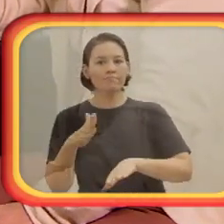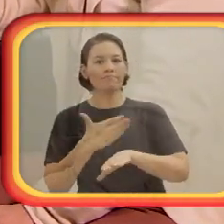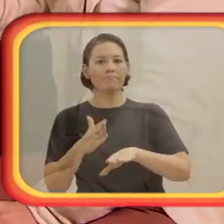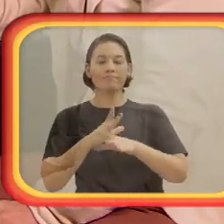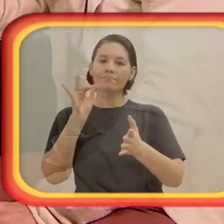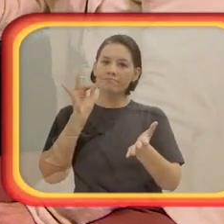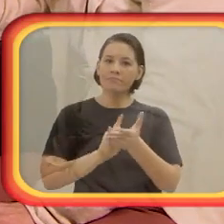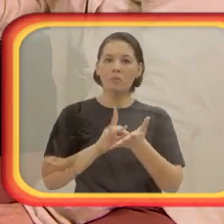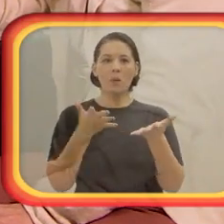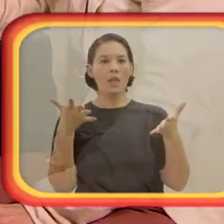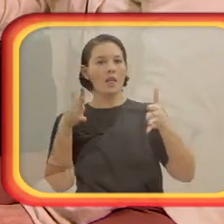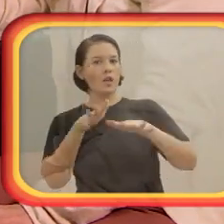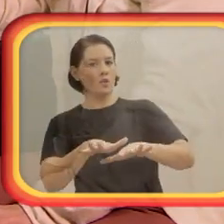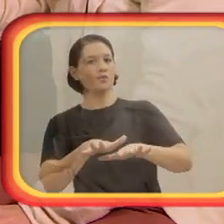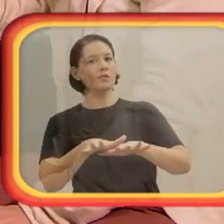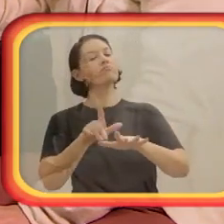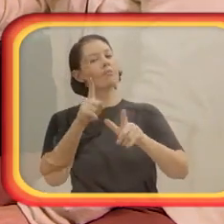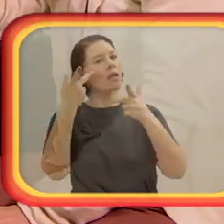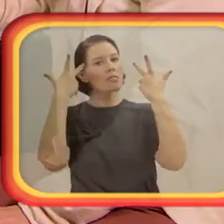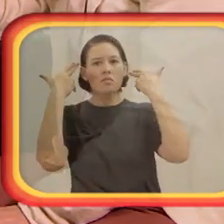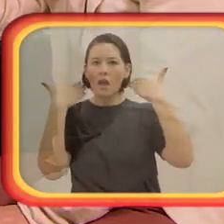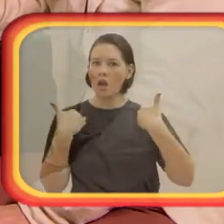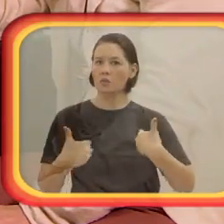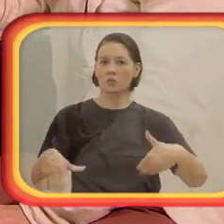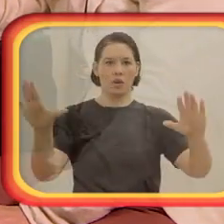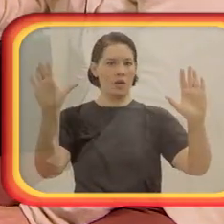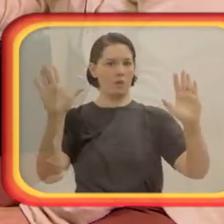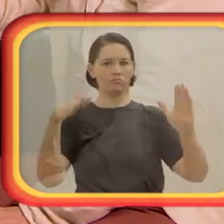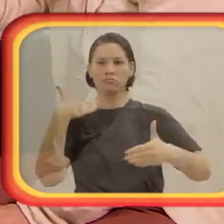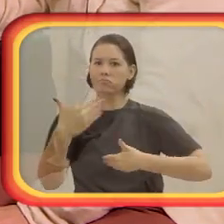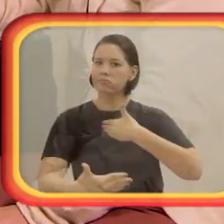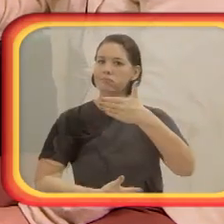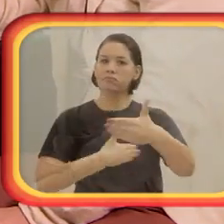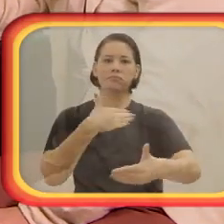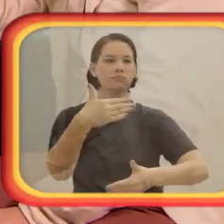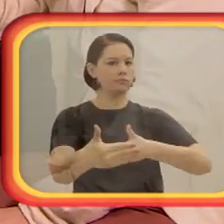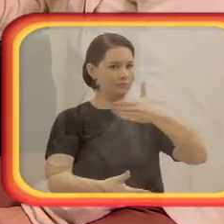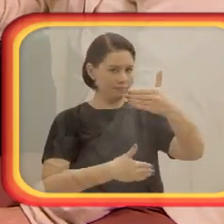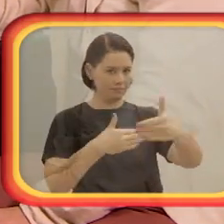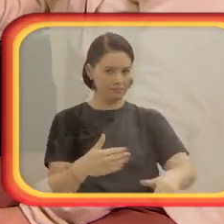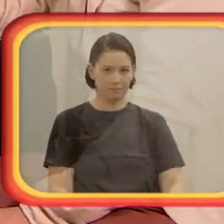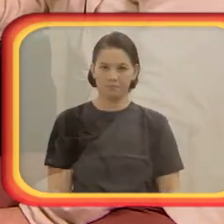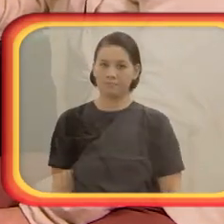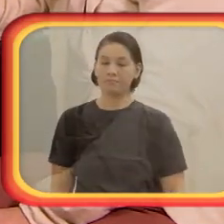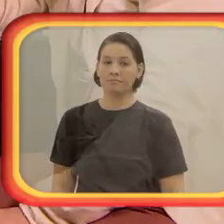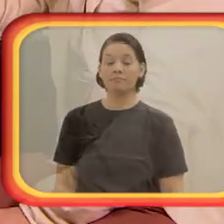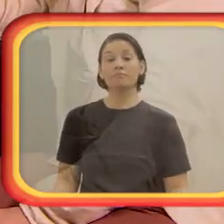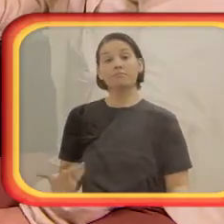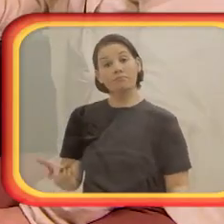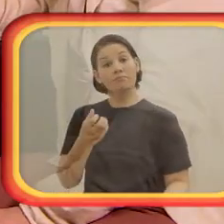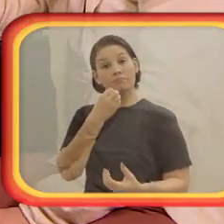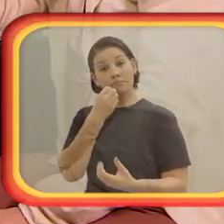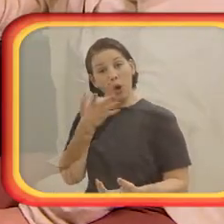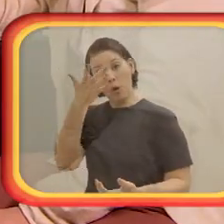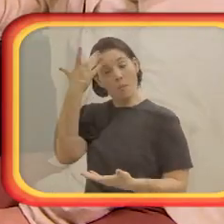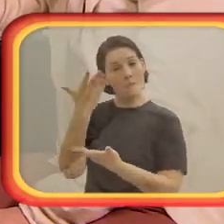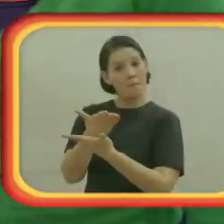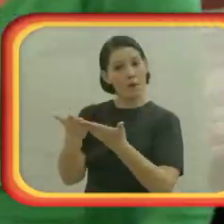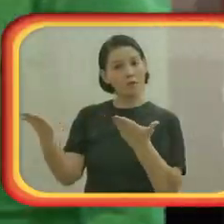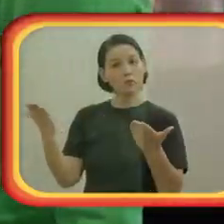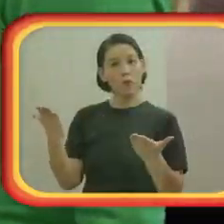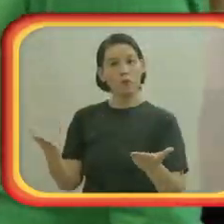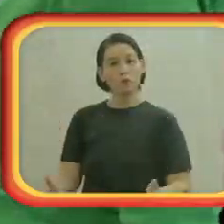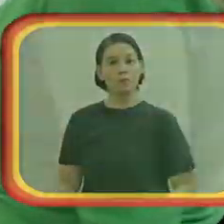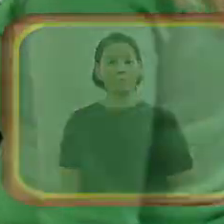tempo essa palavra inclusão não seja mais necessária, né? Que ela caia até em desuso, porque não tenha mais sentido ficar